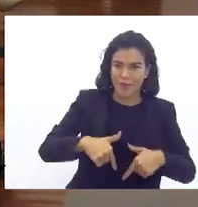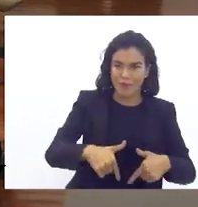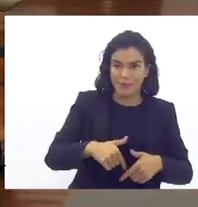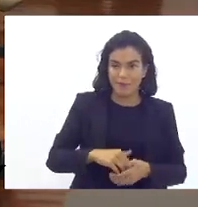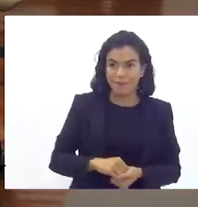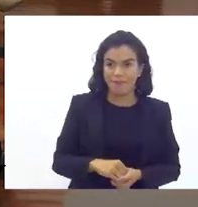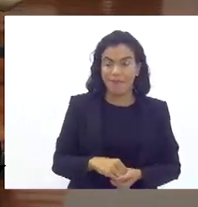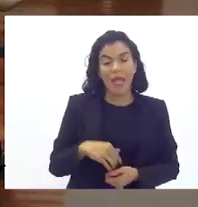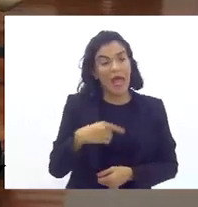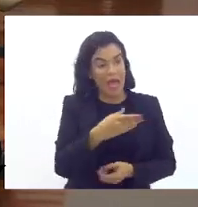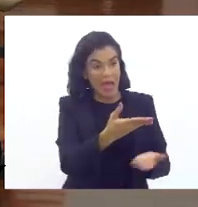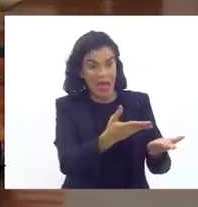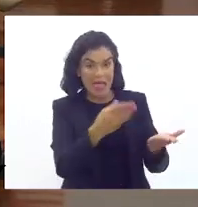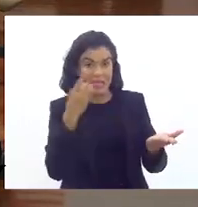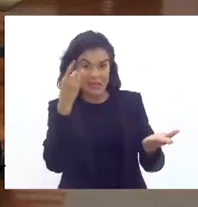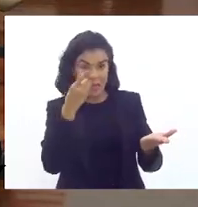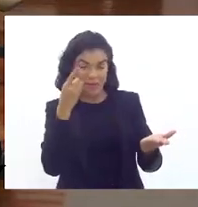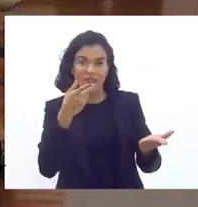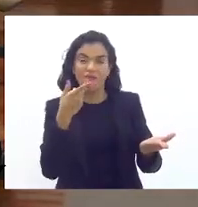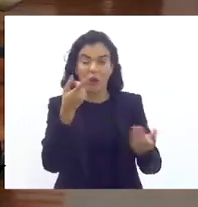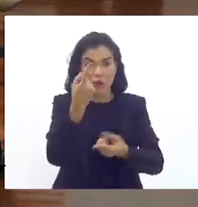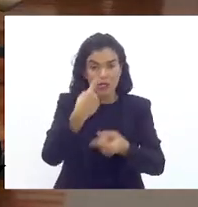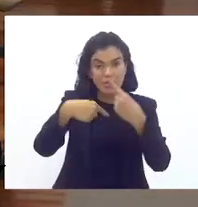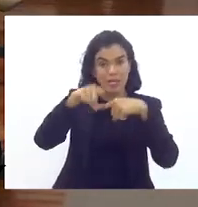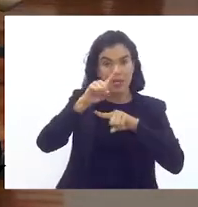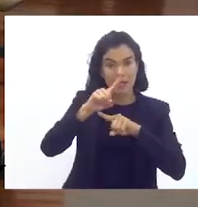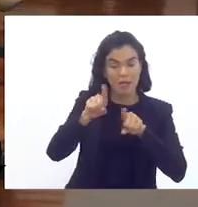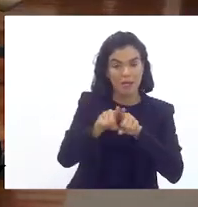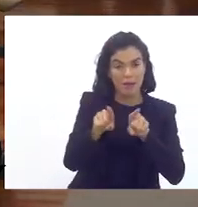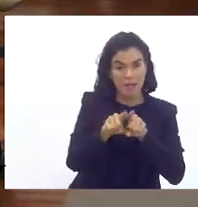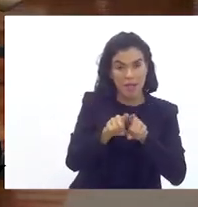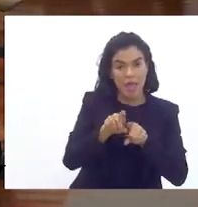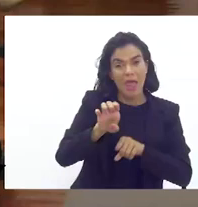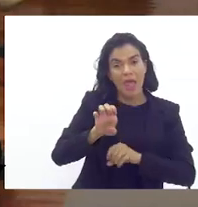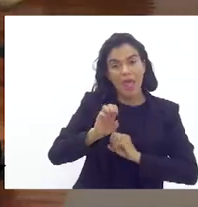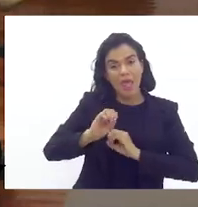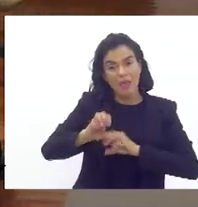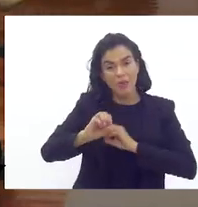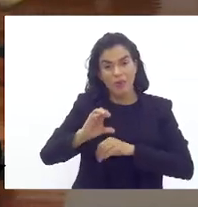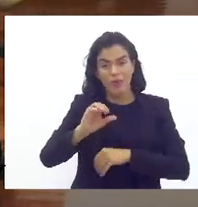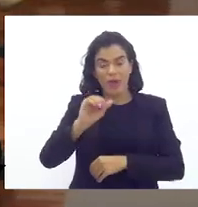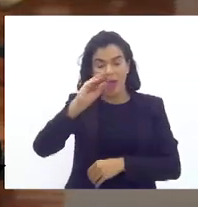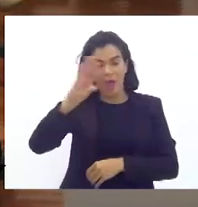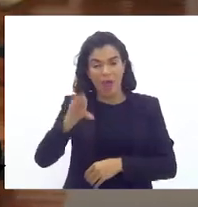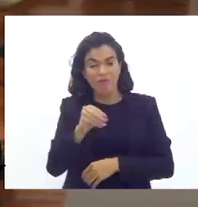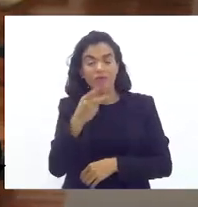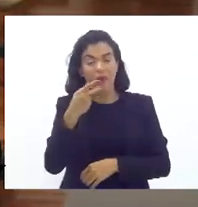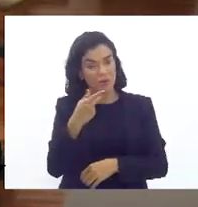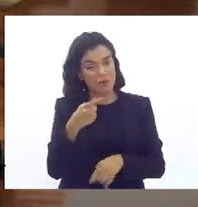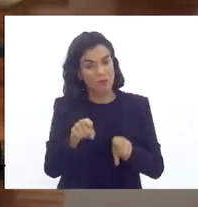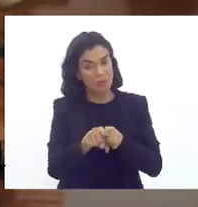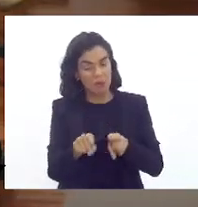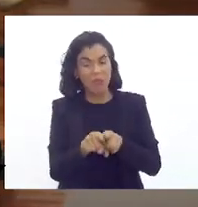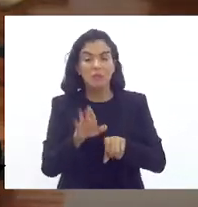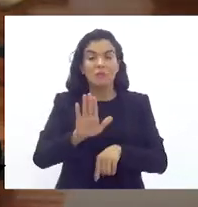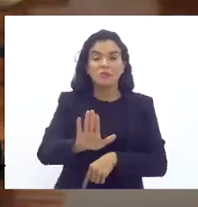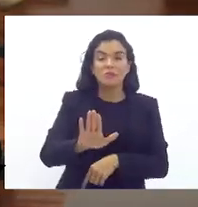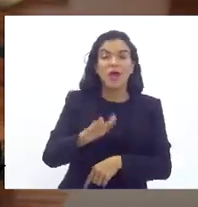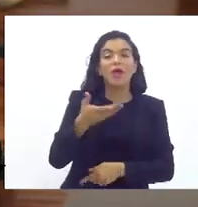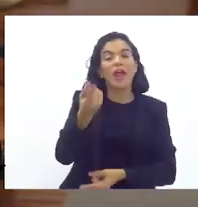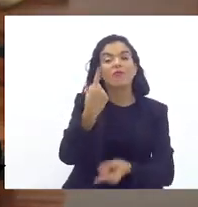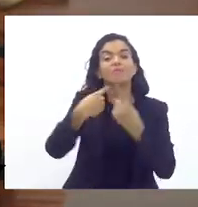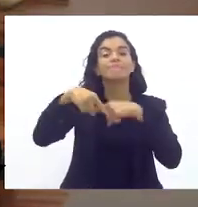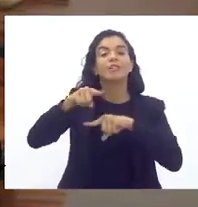a nossa deputada falou e reparação assim como educava mas nós queremos a reparação